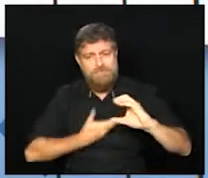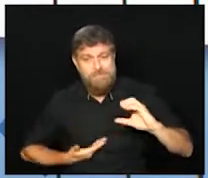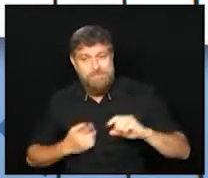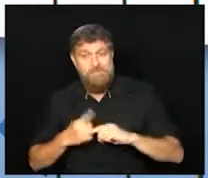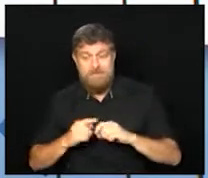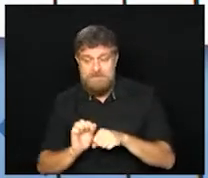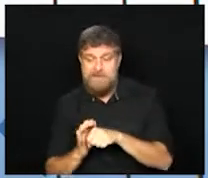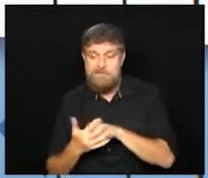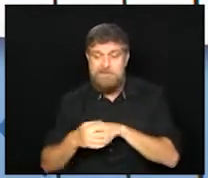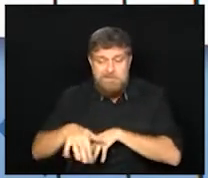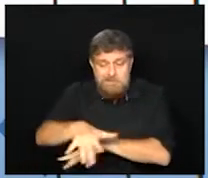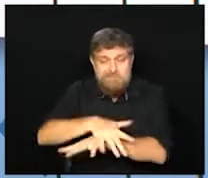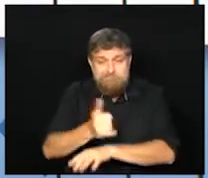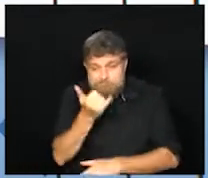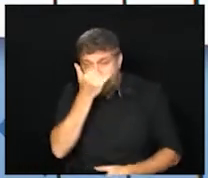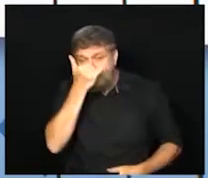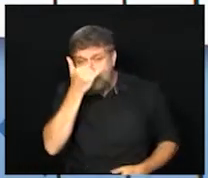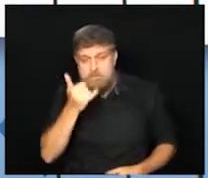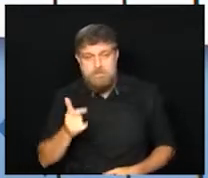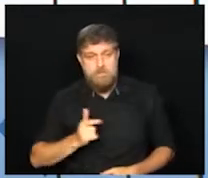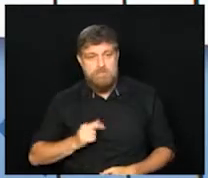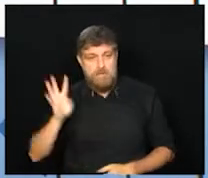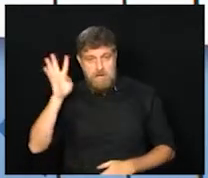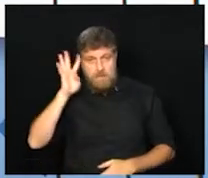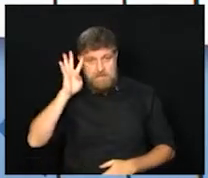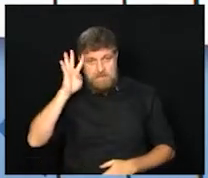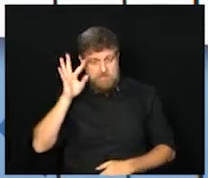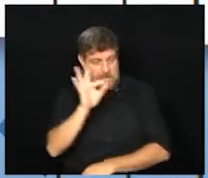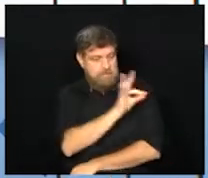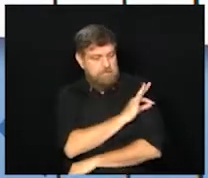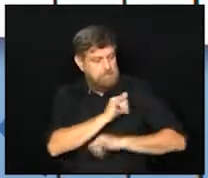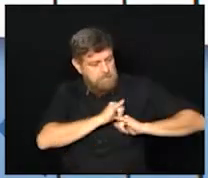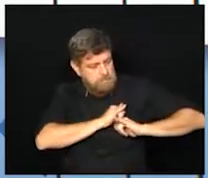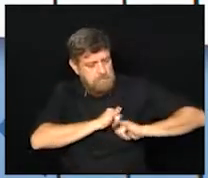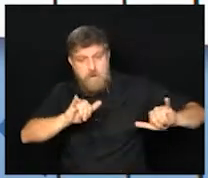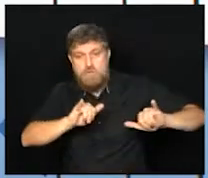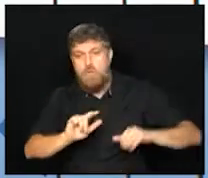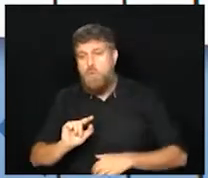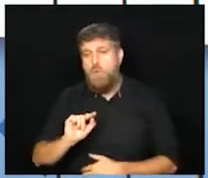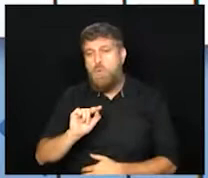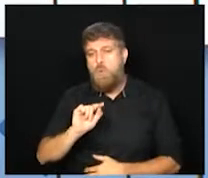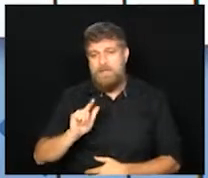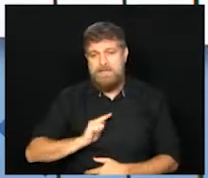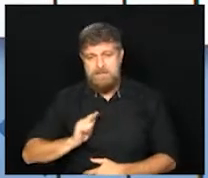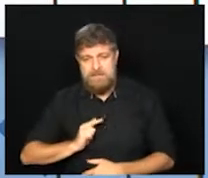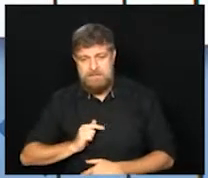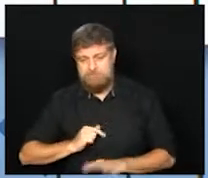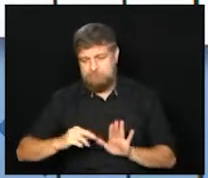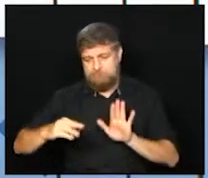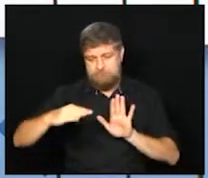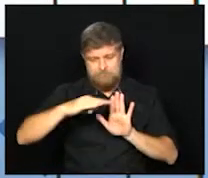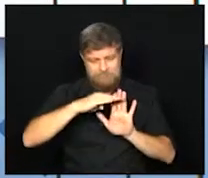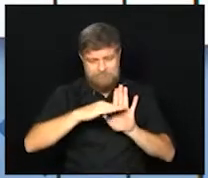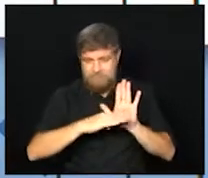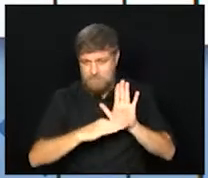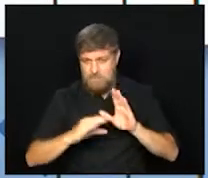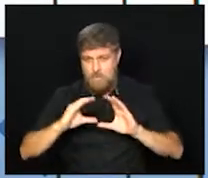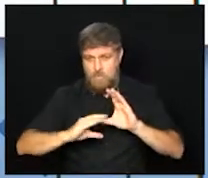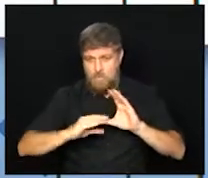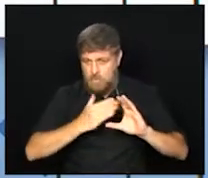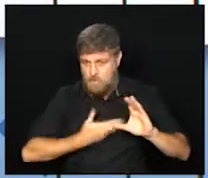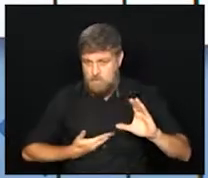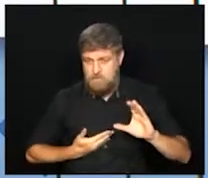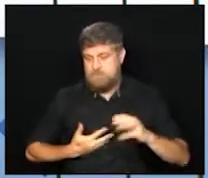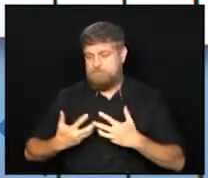da Covid-19. E nesta quarta-feira a Prefeitura anunciou justamente essa relação de concursos válidos